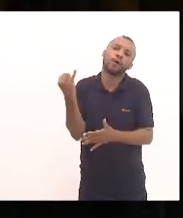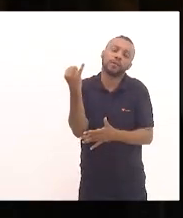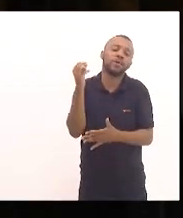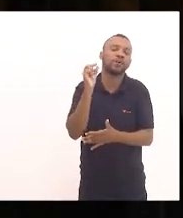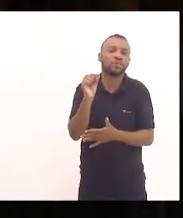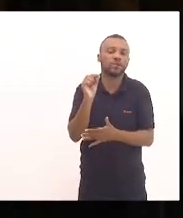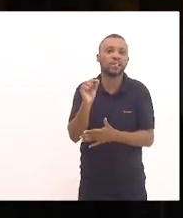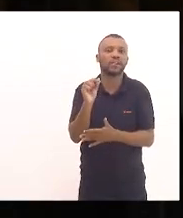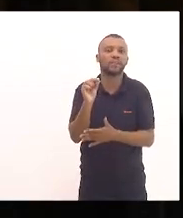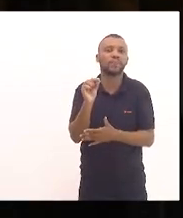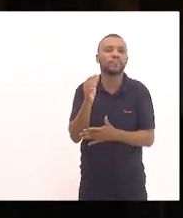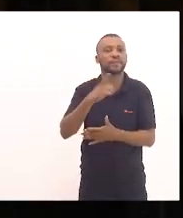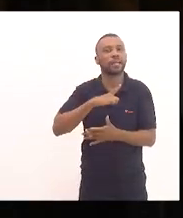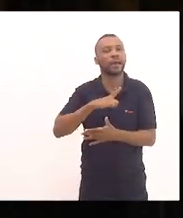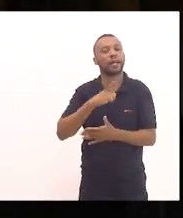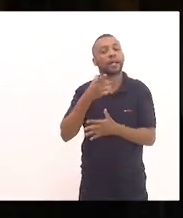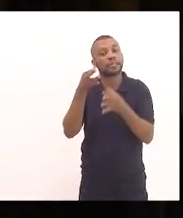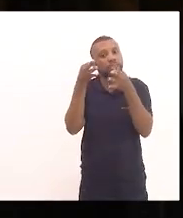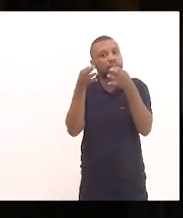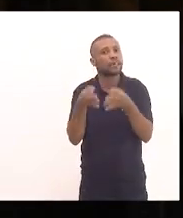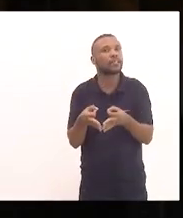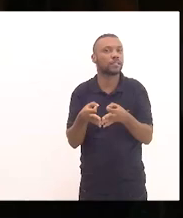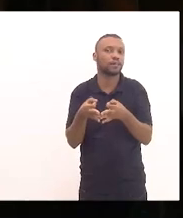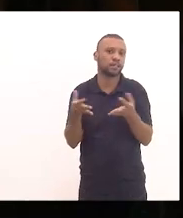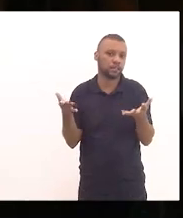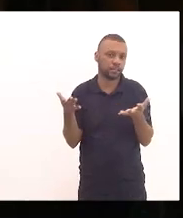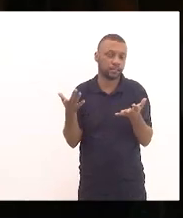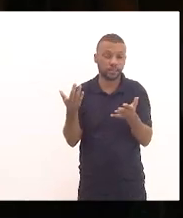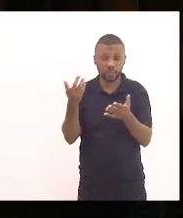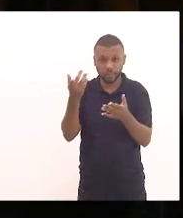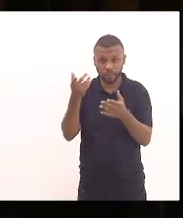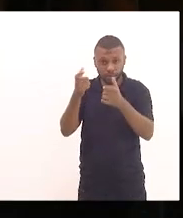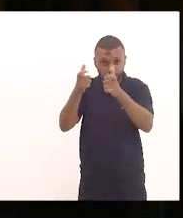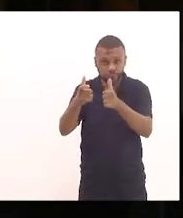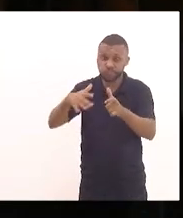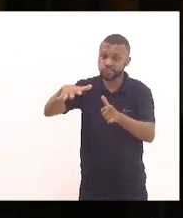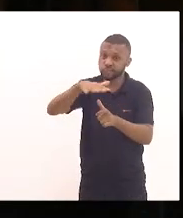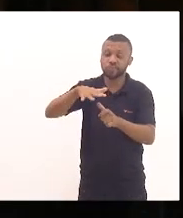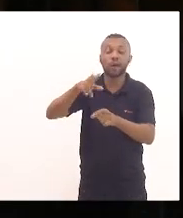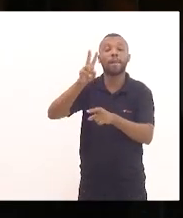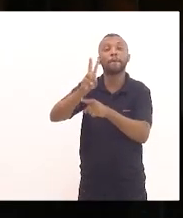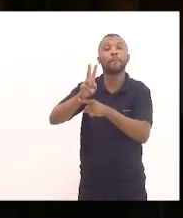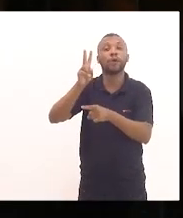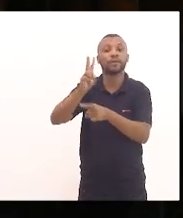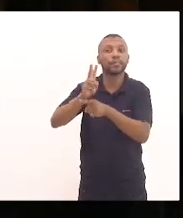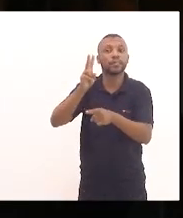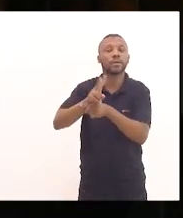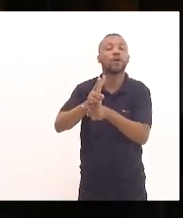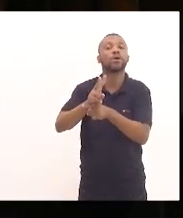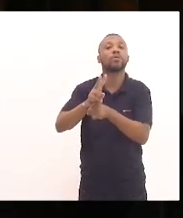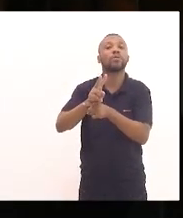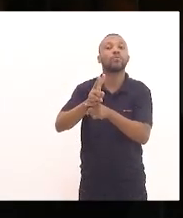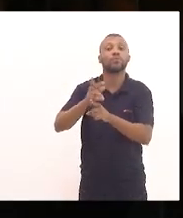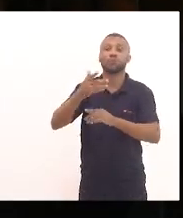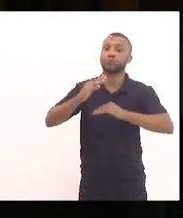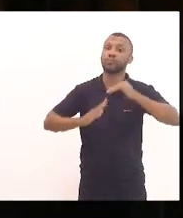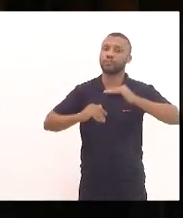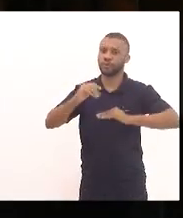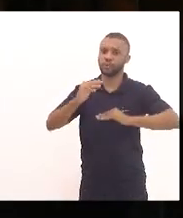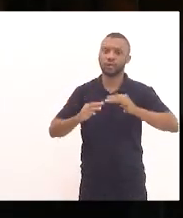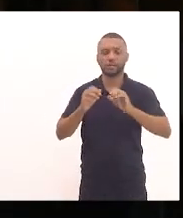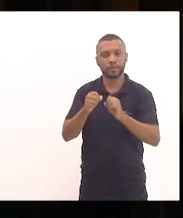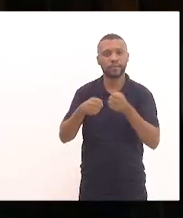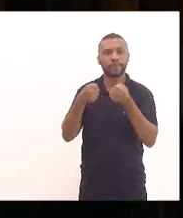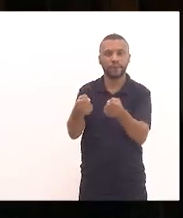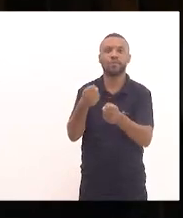que haja efetividade também na proteção dos ambientalistas.